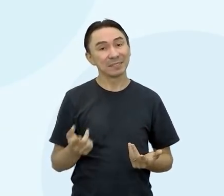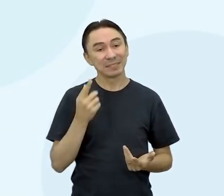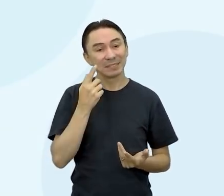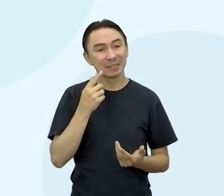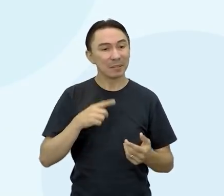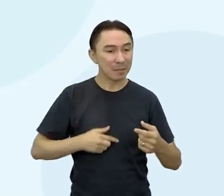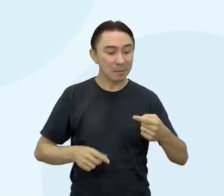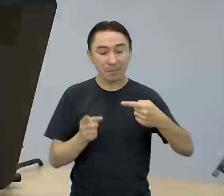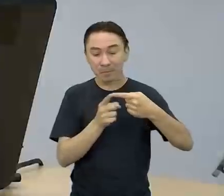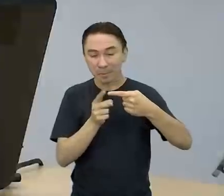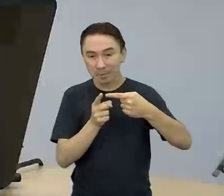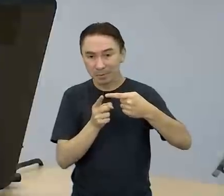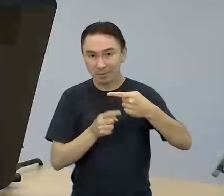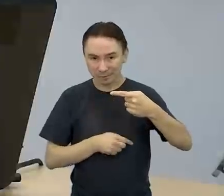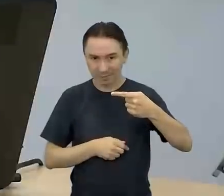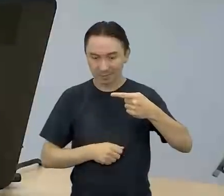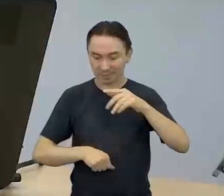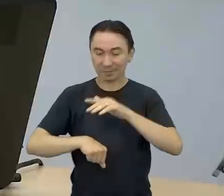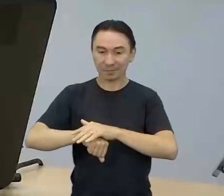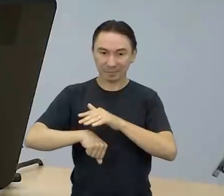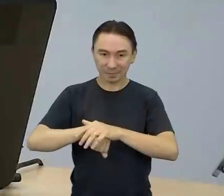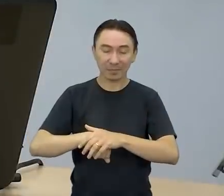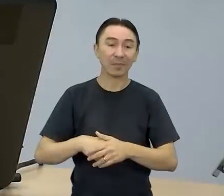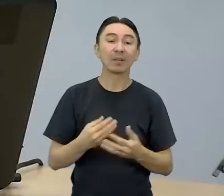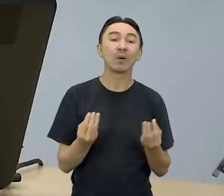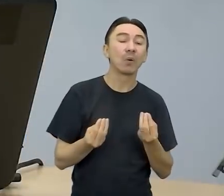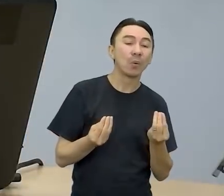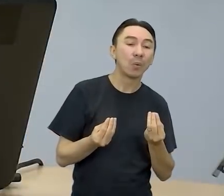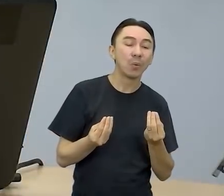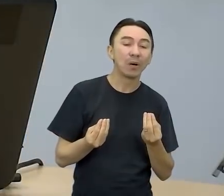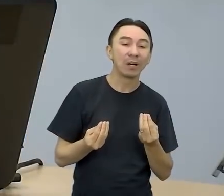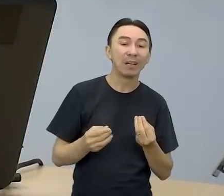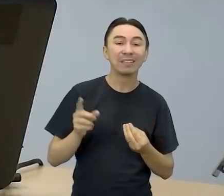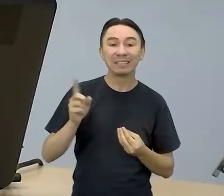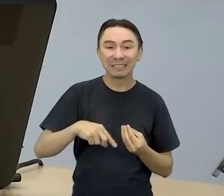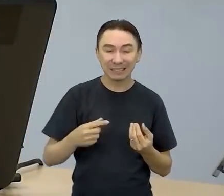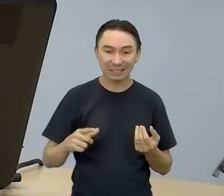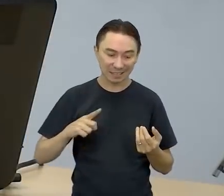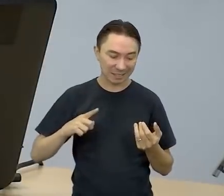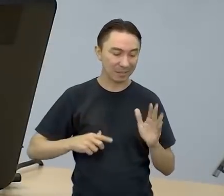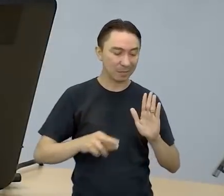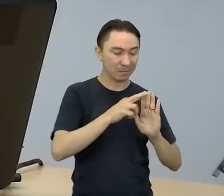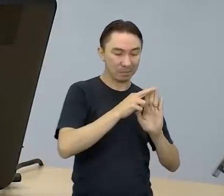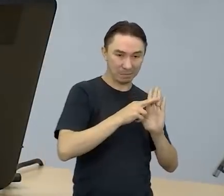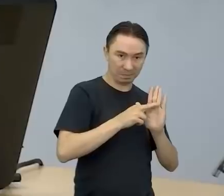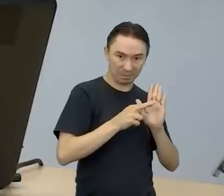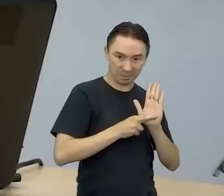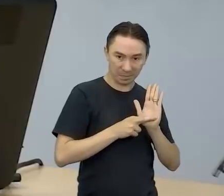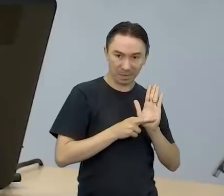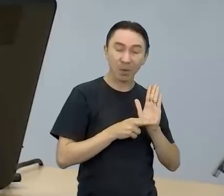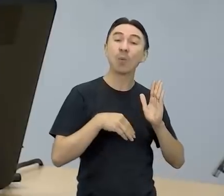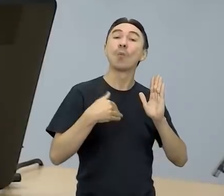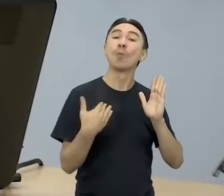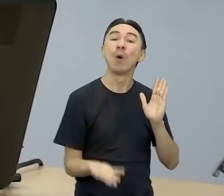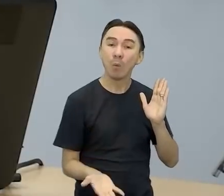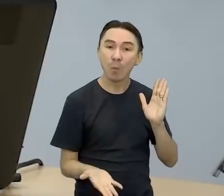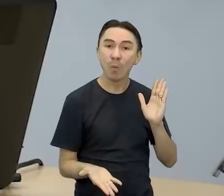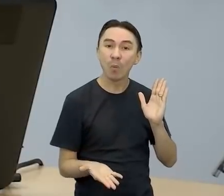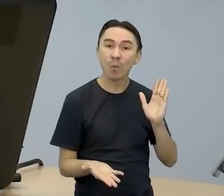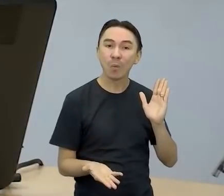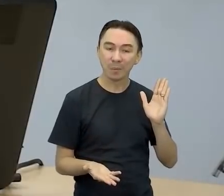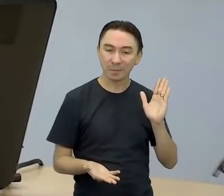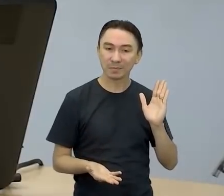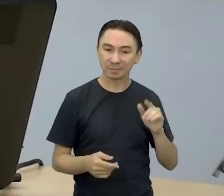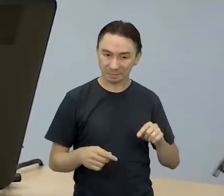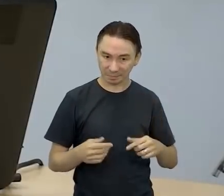primeira questão. Isso, então vamos ver primeiro, pessoal, quais são as diretrizes, então, que foi passado aí no planejamento, e a gente vai retomar aqui, reforçando aí na